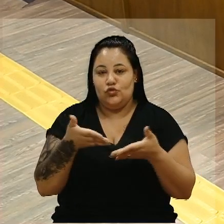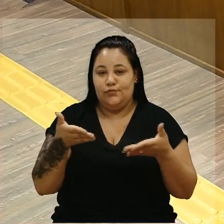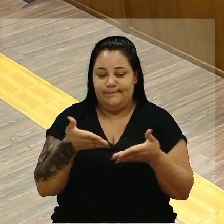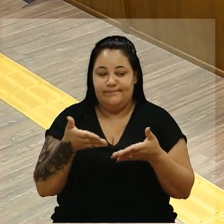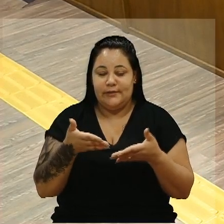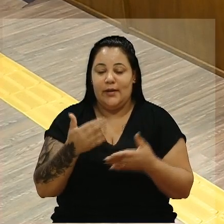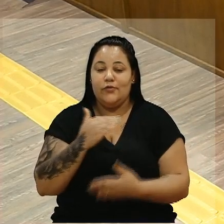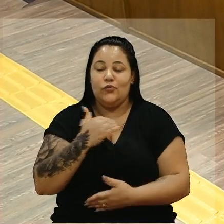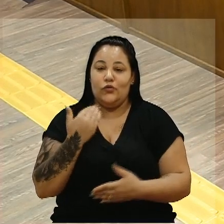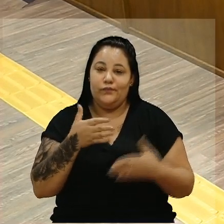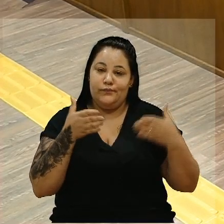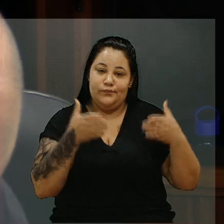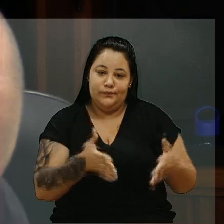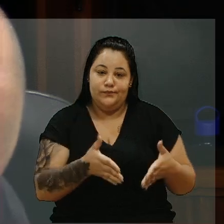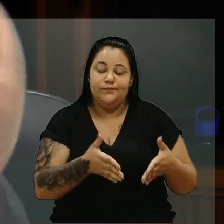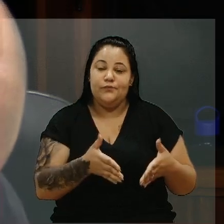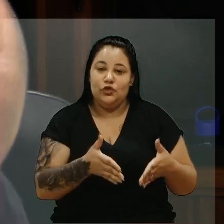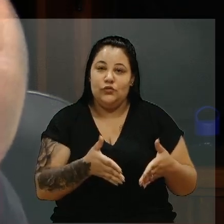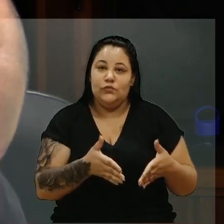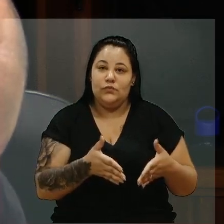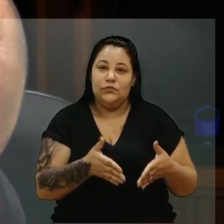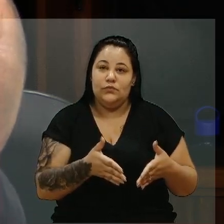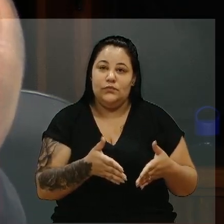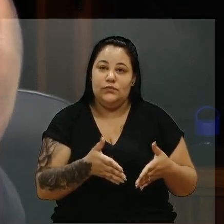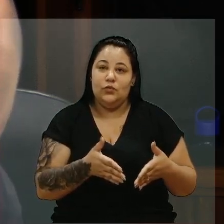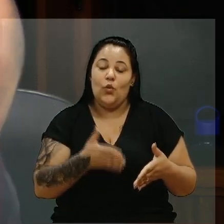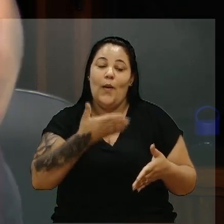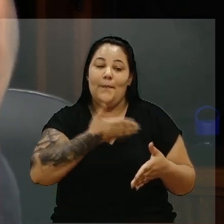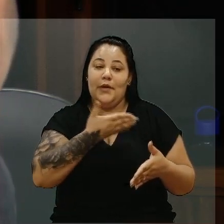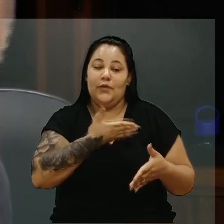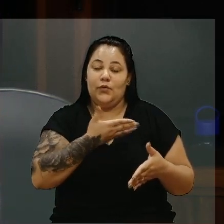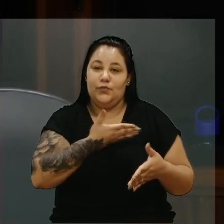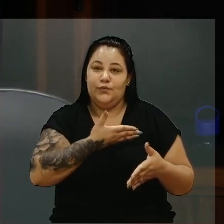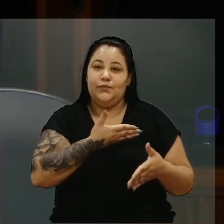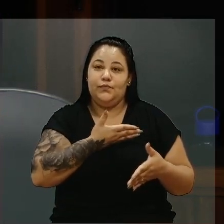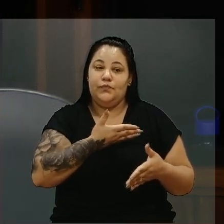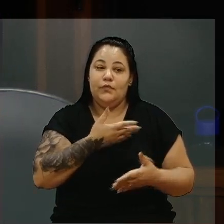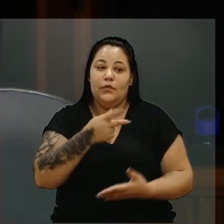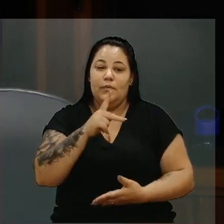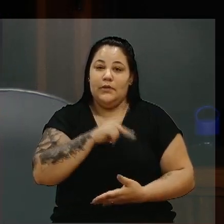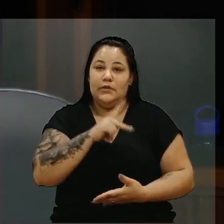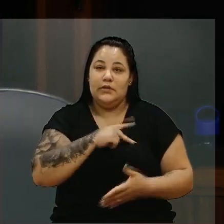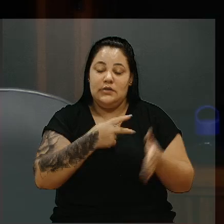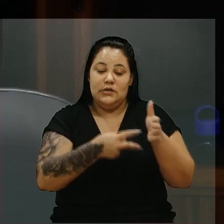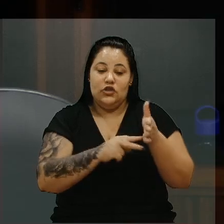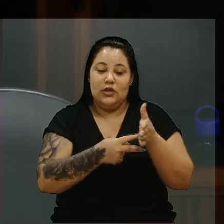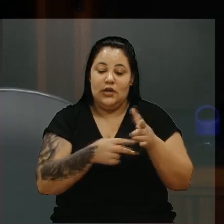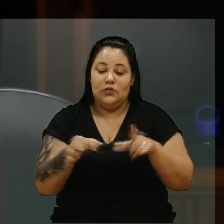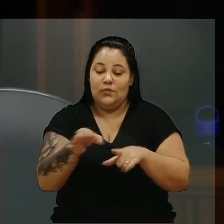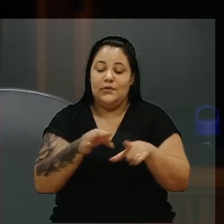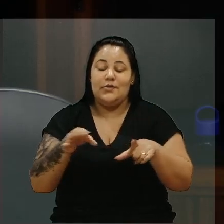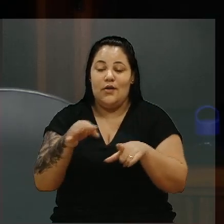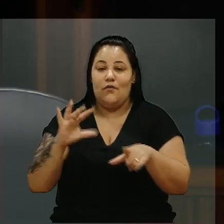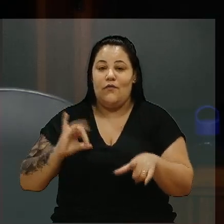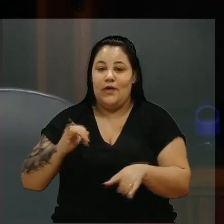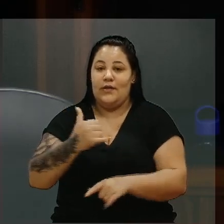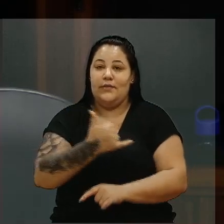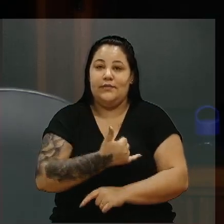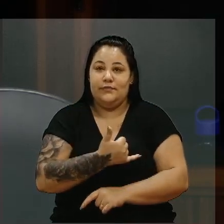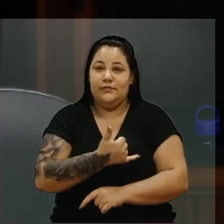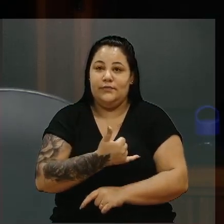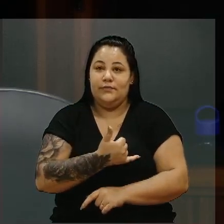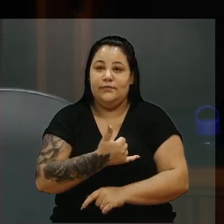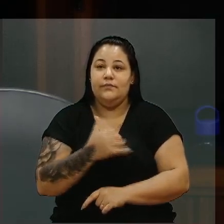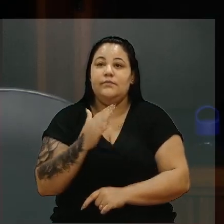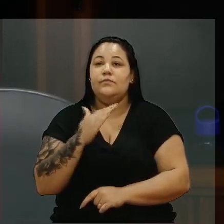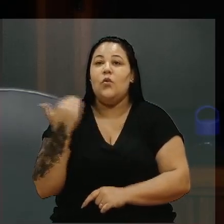pesar pelo falecimento de um camarada, presidente do Sindicato dos Comerciários de Vacaria, que acabou vir a